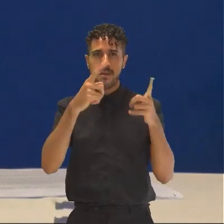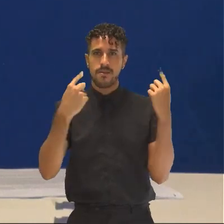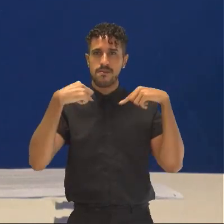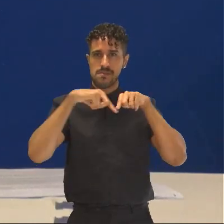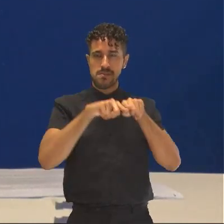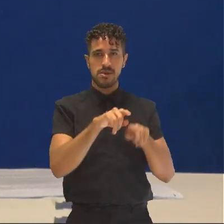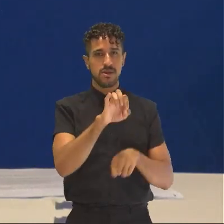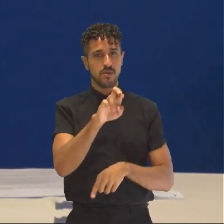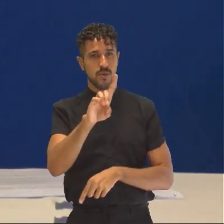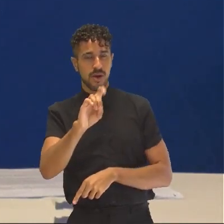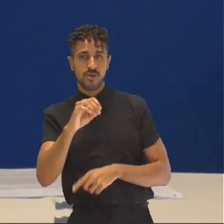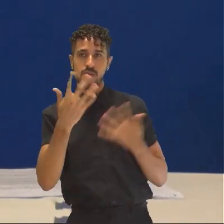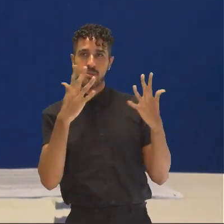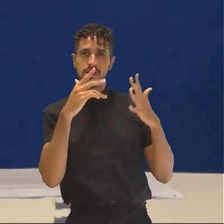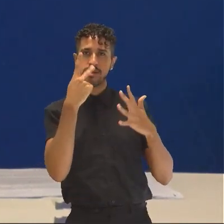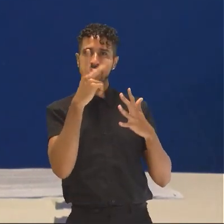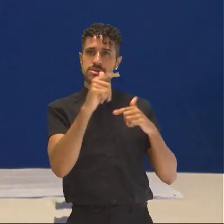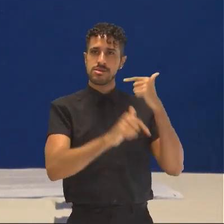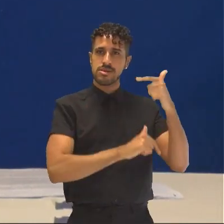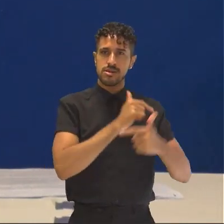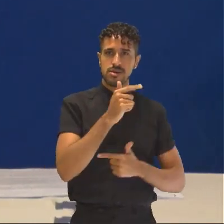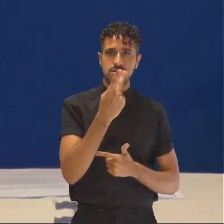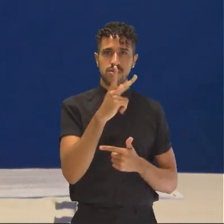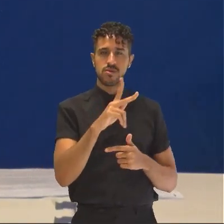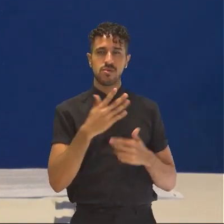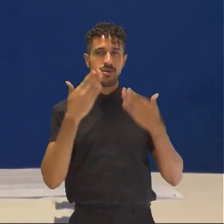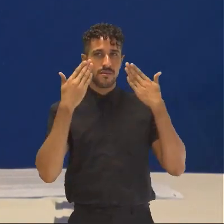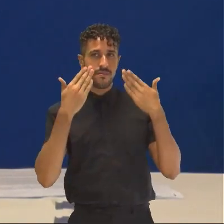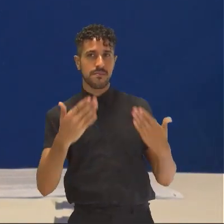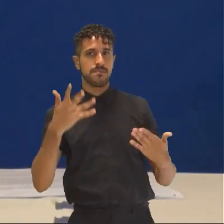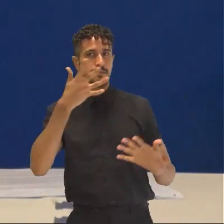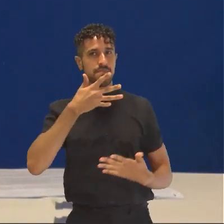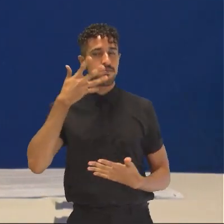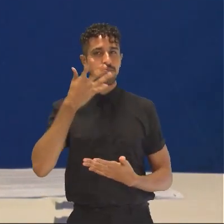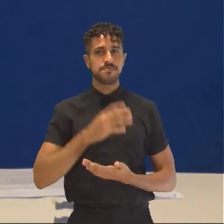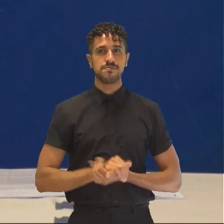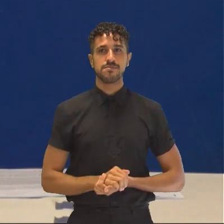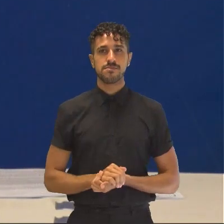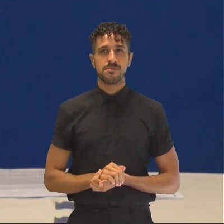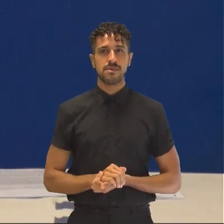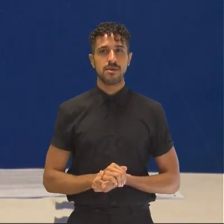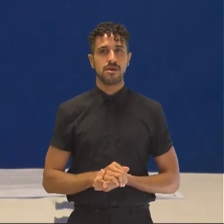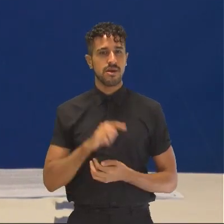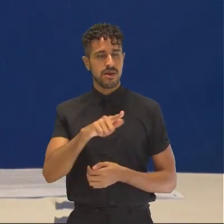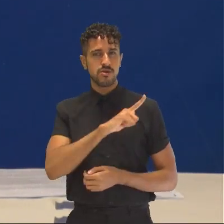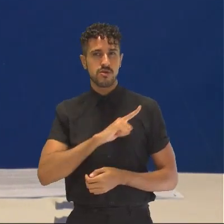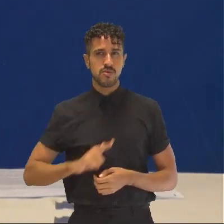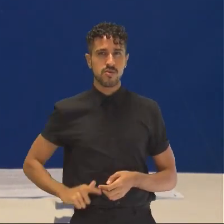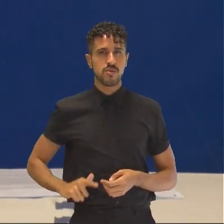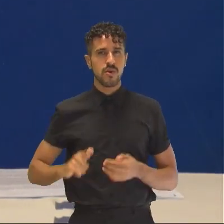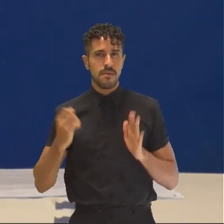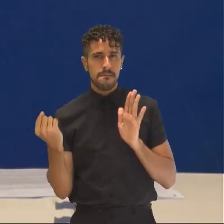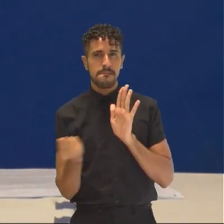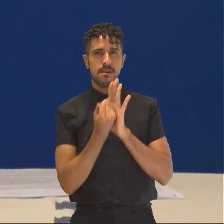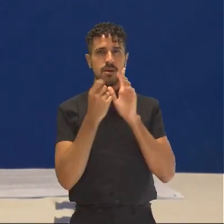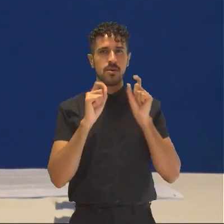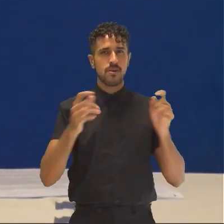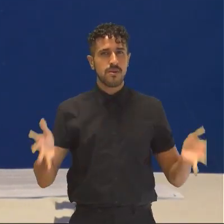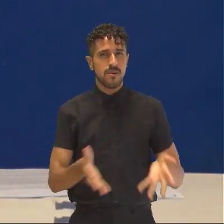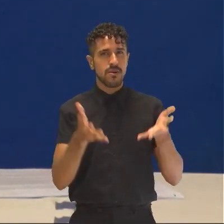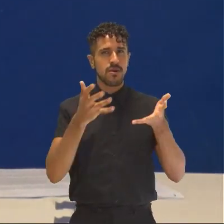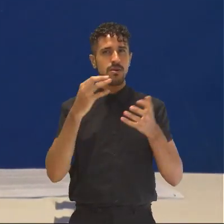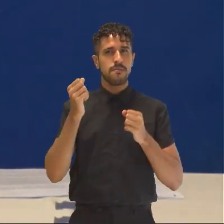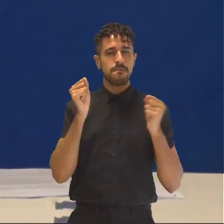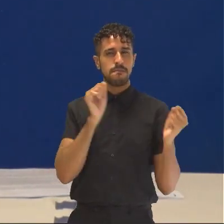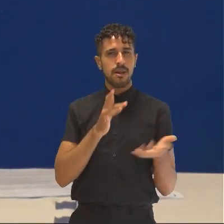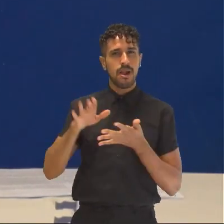parceria. Eduardo, parabéns pelo seu empenho, pela sua apresentação e que este governo deixe como marca a promoção da